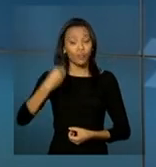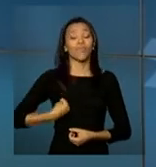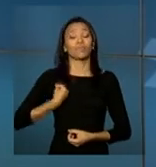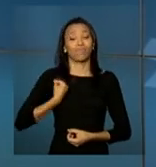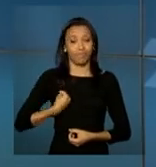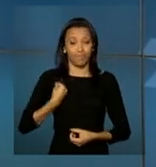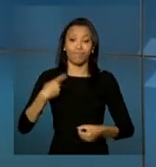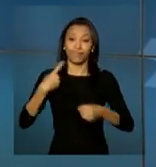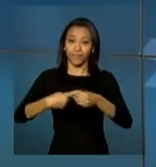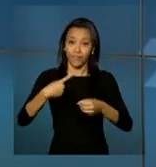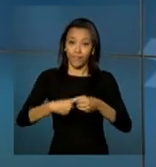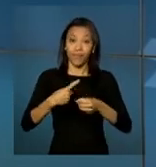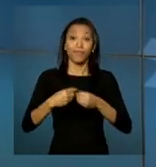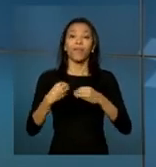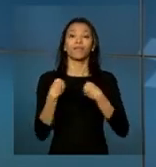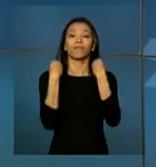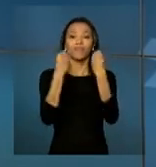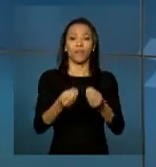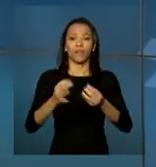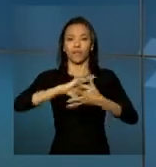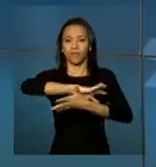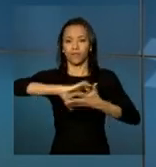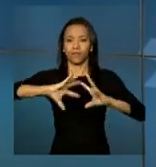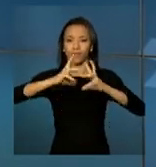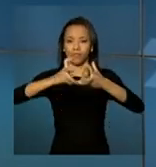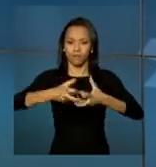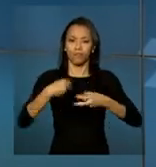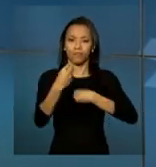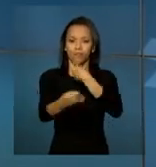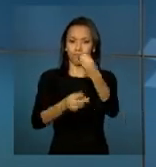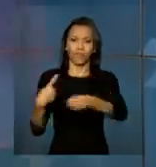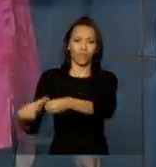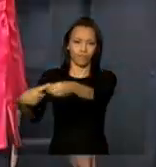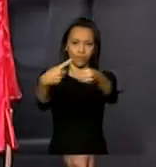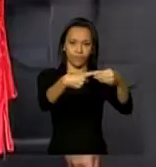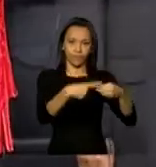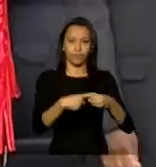na cidade para entregar equipamentos a municípios gaúchos.